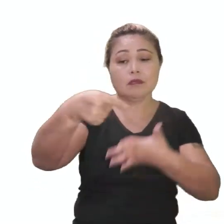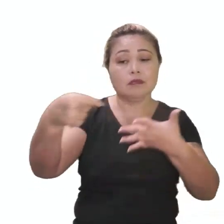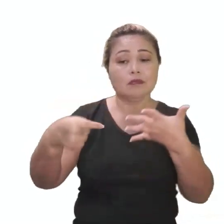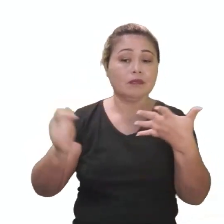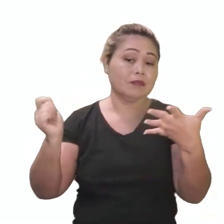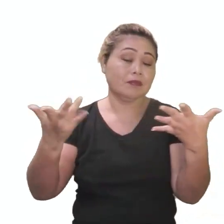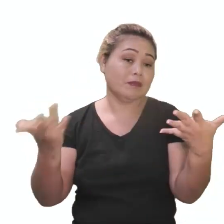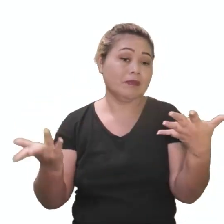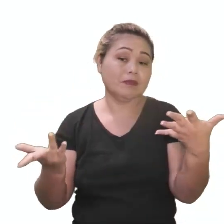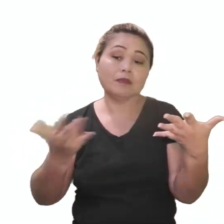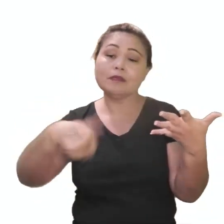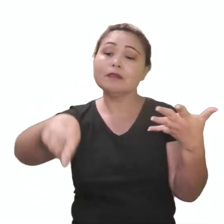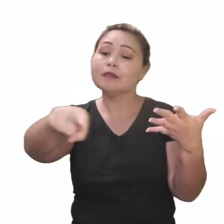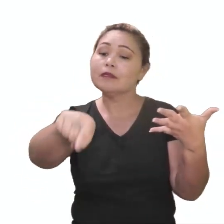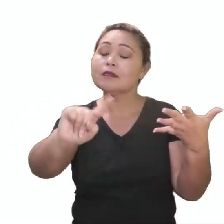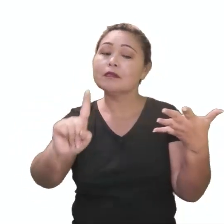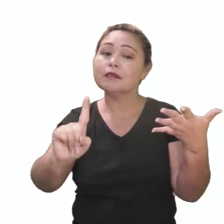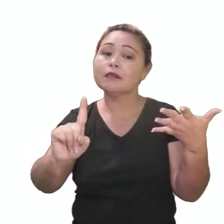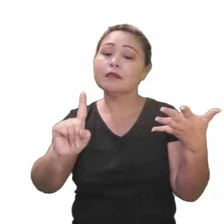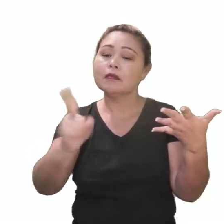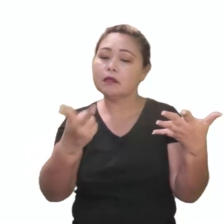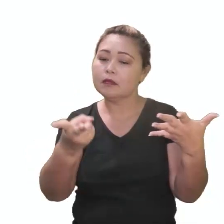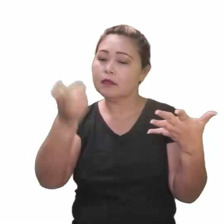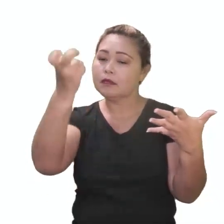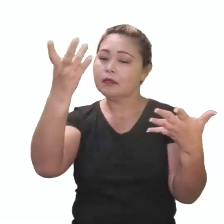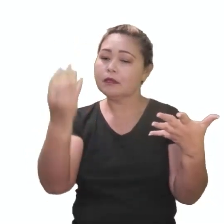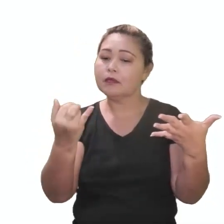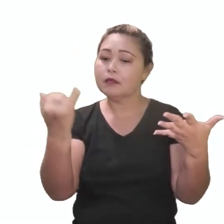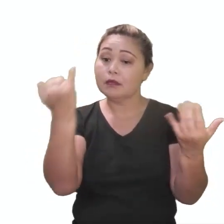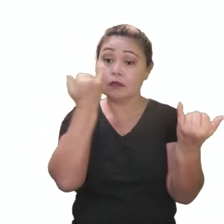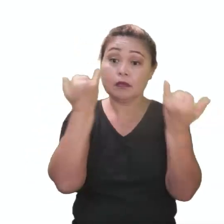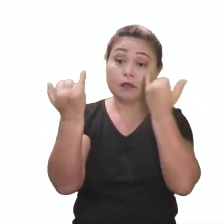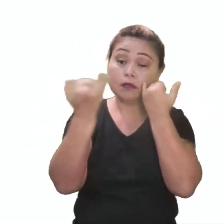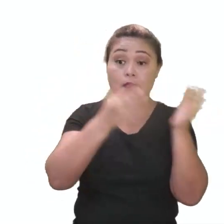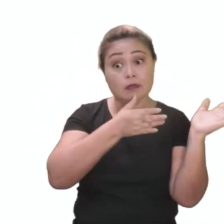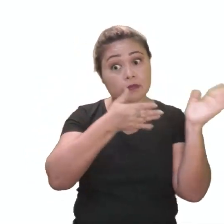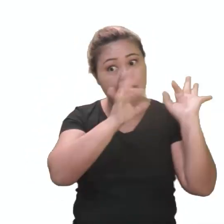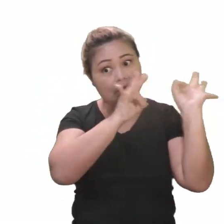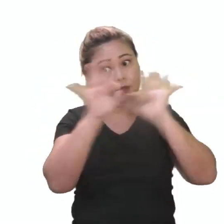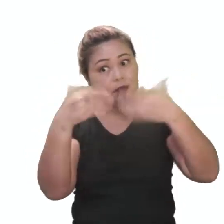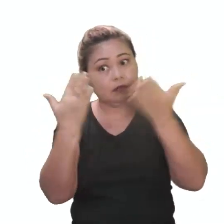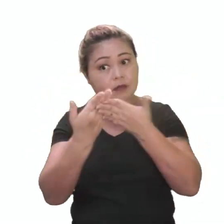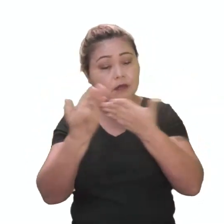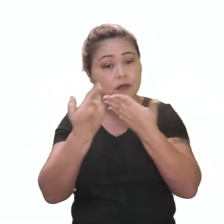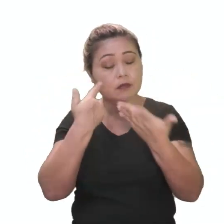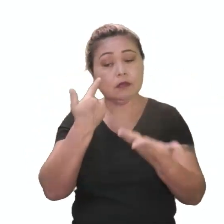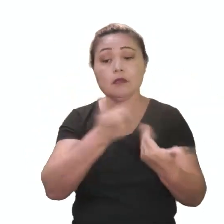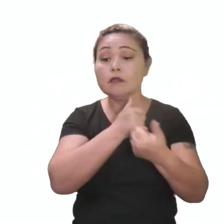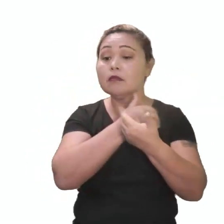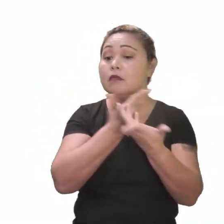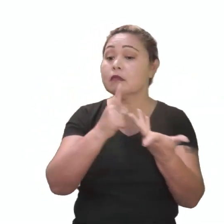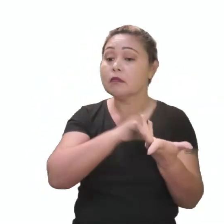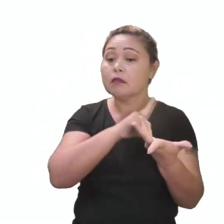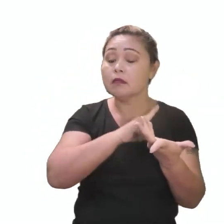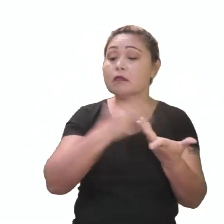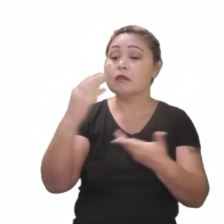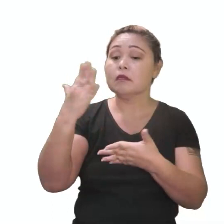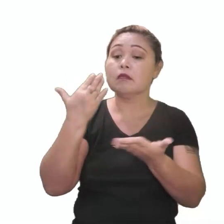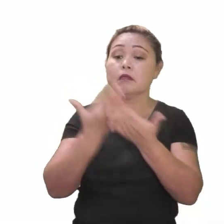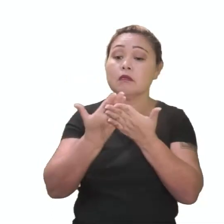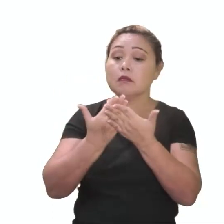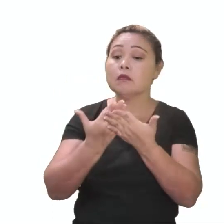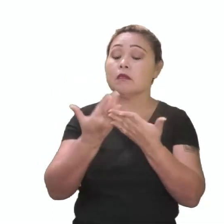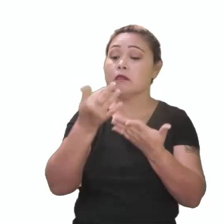não é possível, né? Que você não tenha captado a mensagem durante toda a aula. Obviamente que a gente tem a ciência